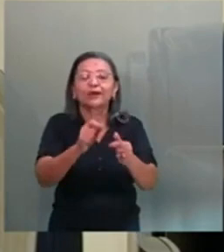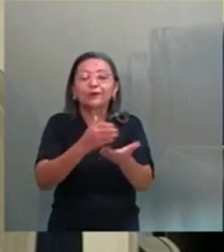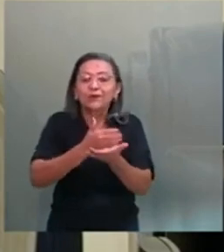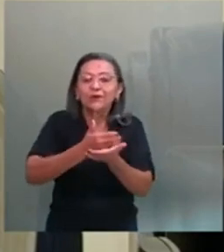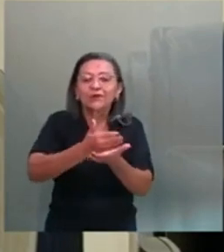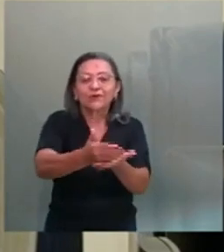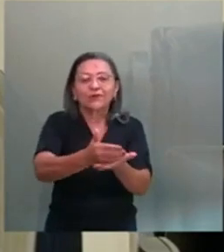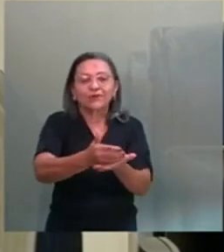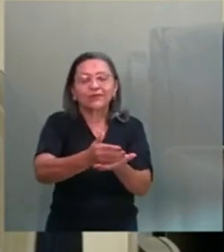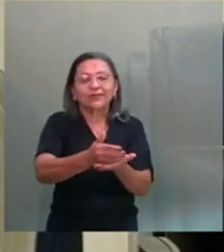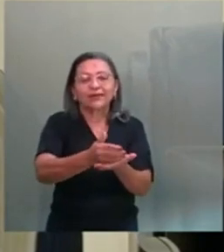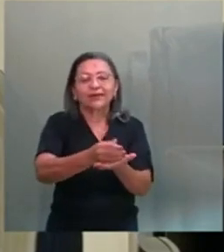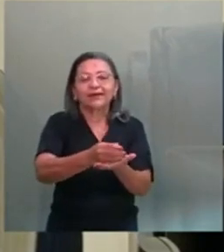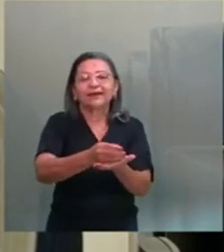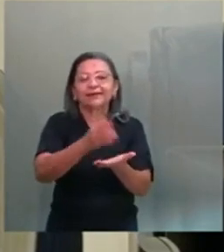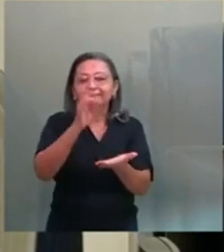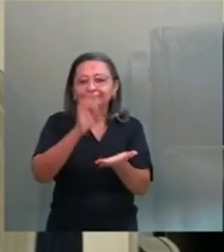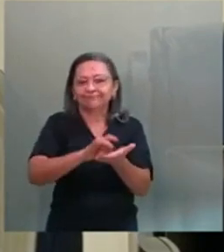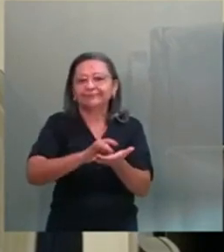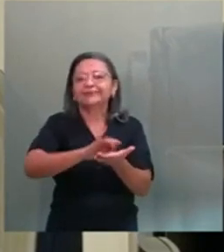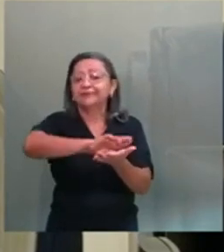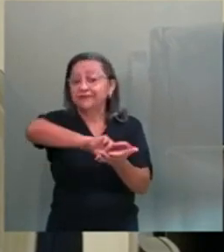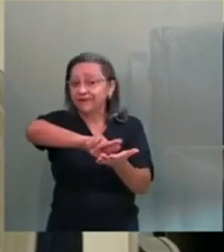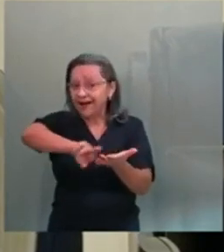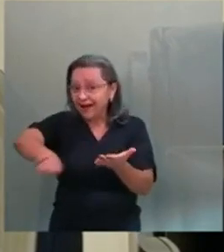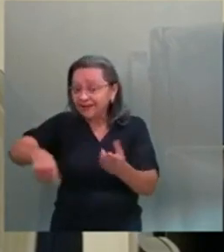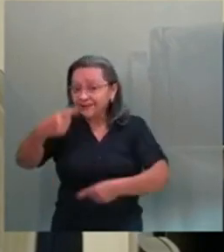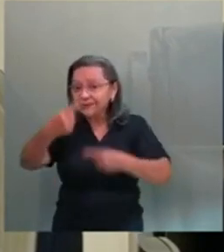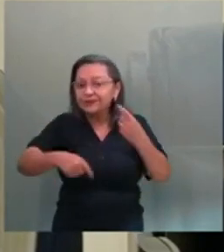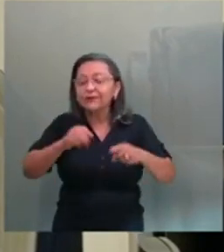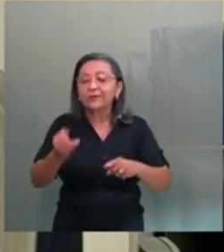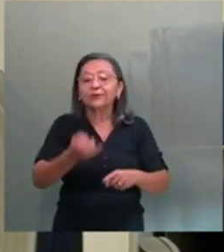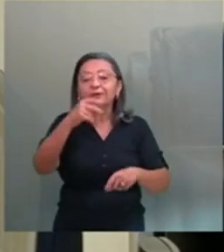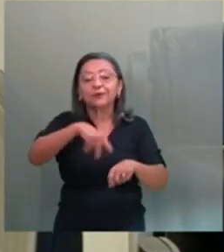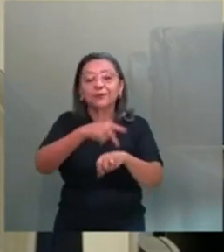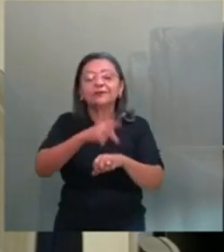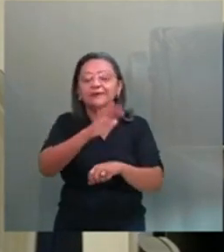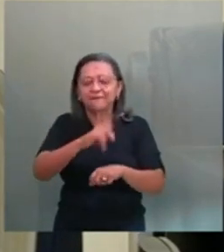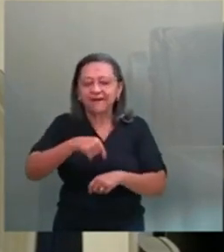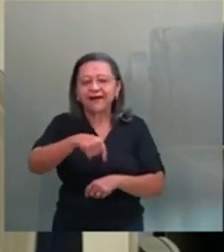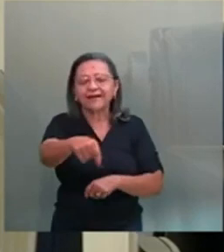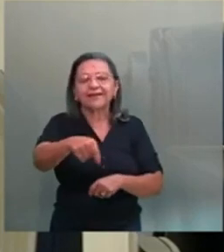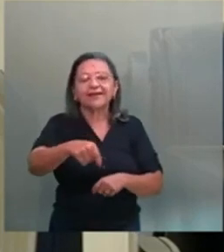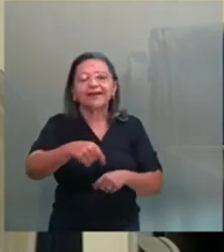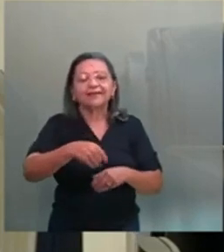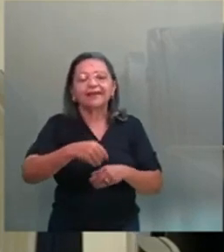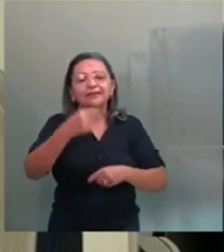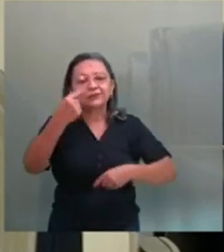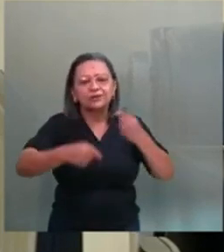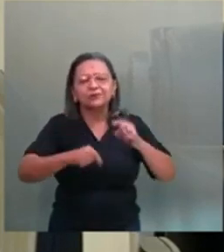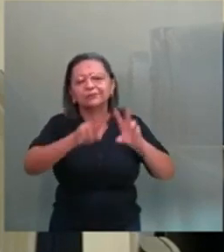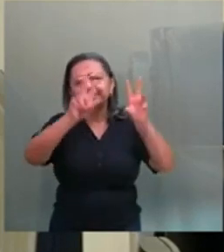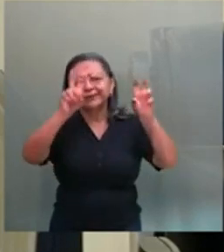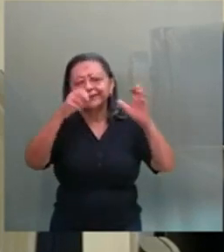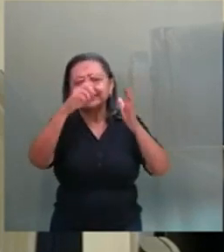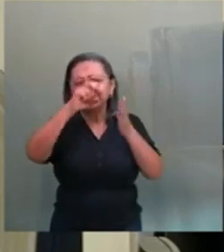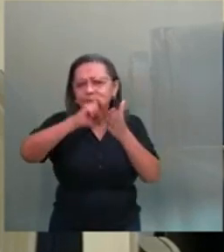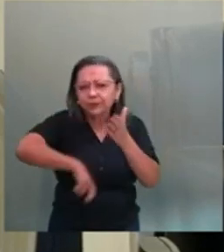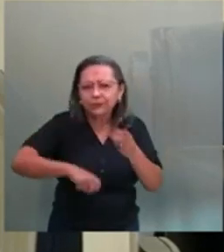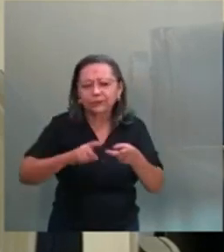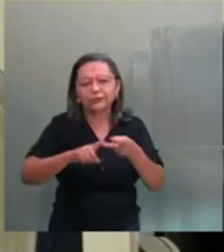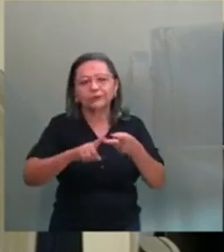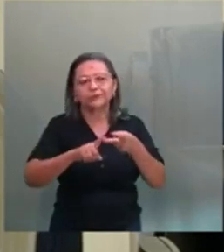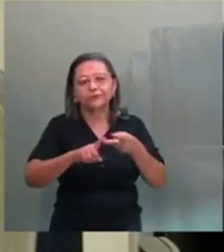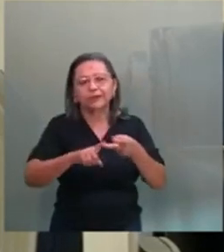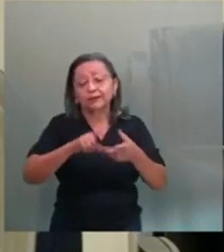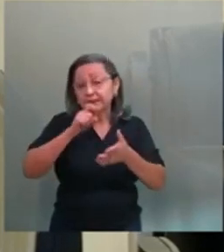início, vamos dizer assim, de uma série de discussões importantes para o país que virão, né? Discussões sobre tributação, as discussões